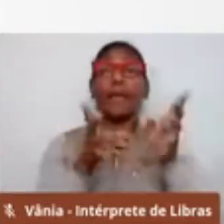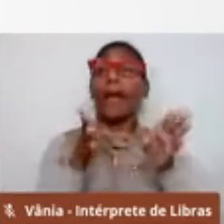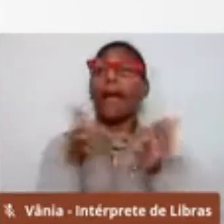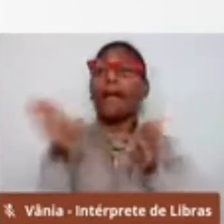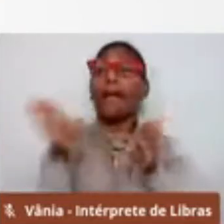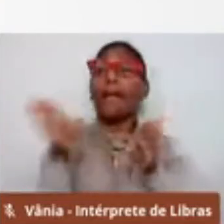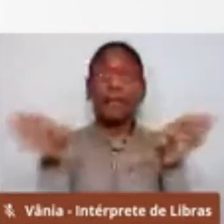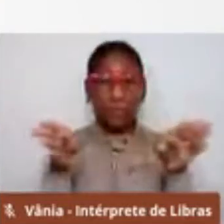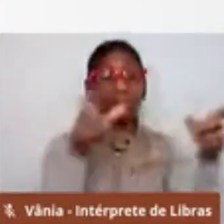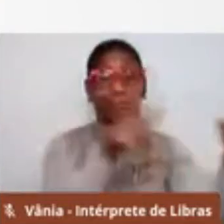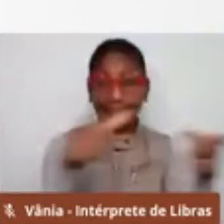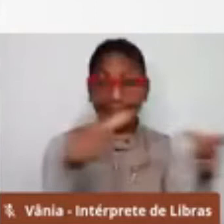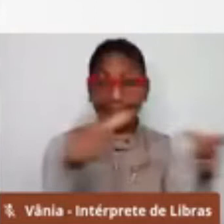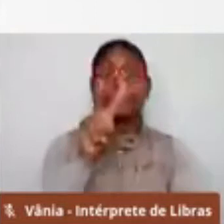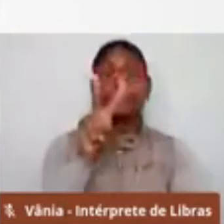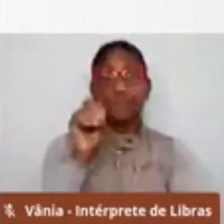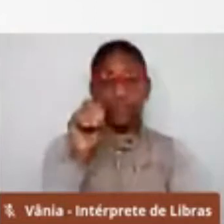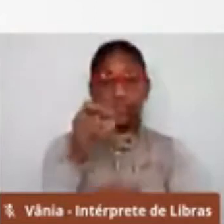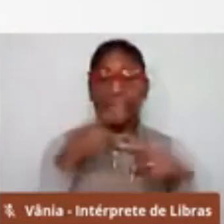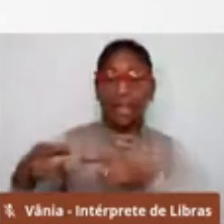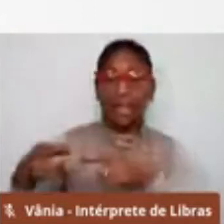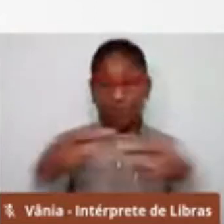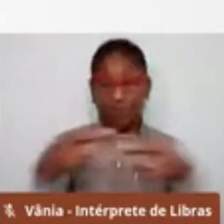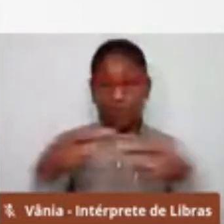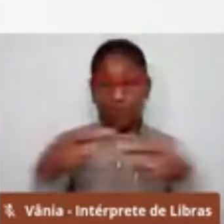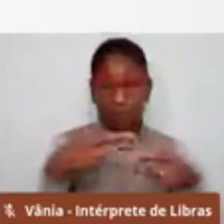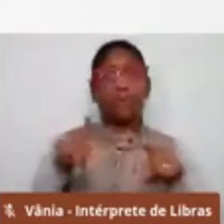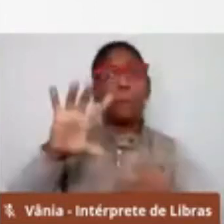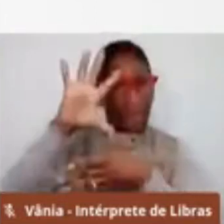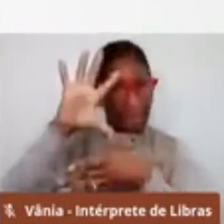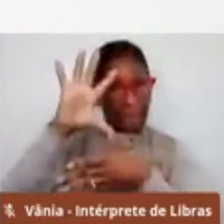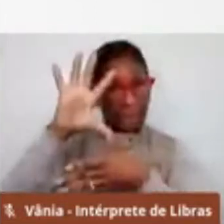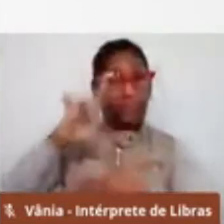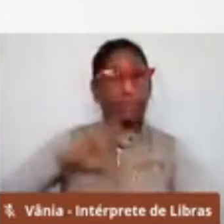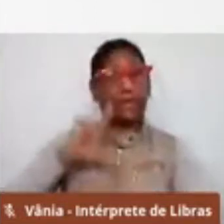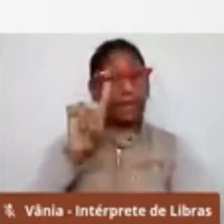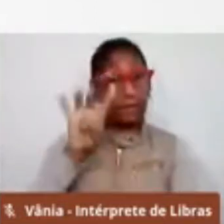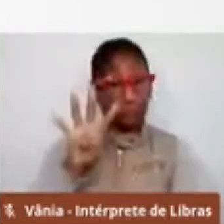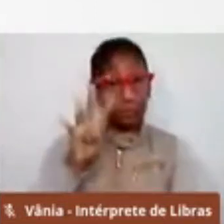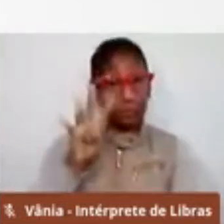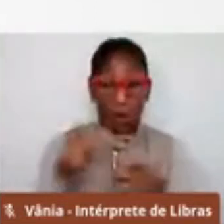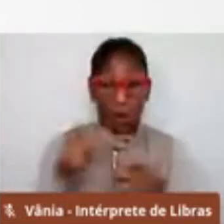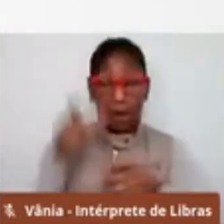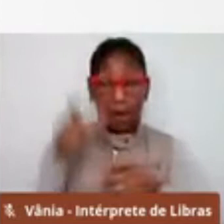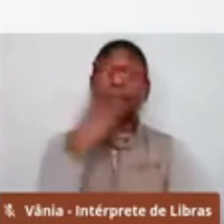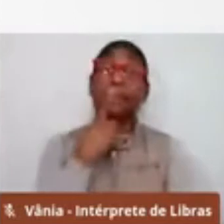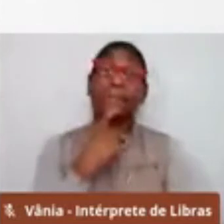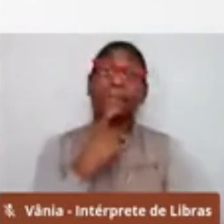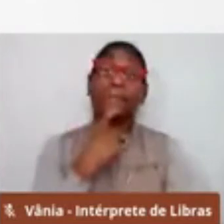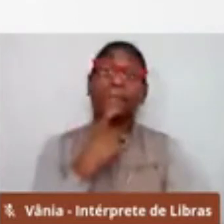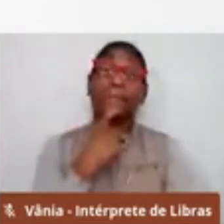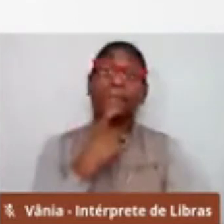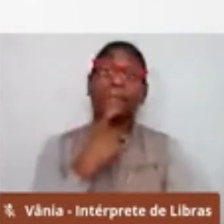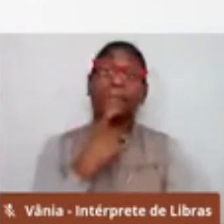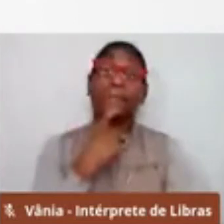cada uma das 20 regiões, e naquele mapa preliminar nós tínhamos 14 regiões em bandeira vermelha. Nessa